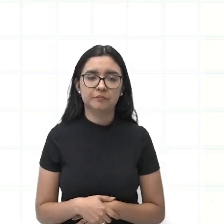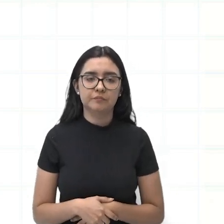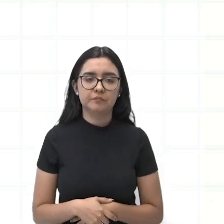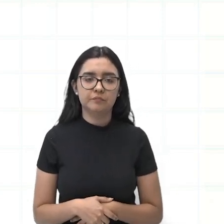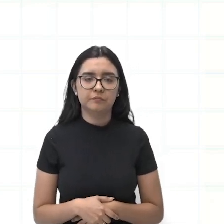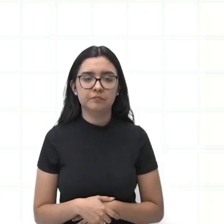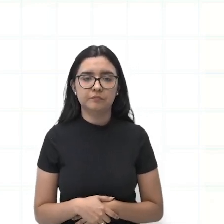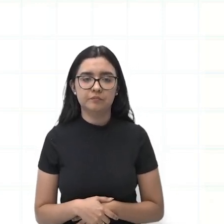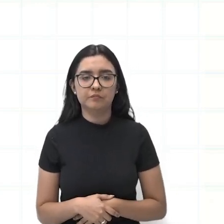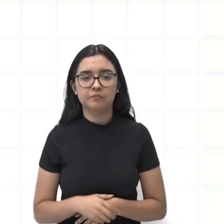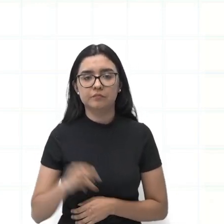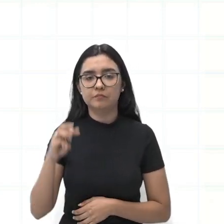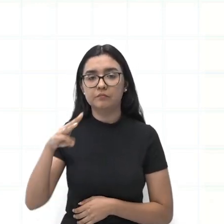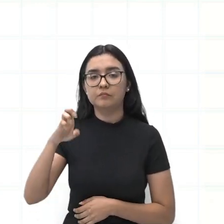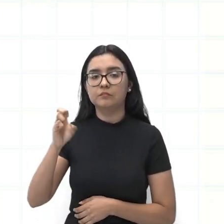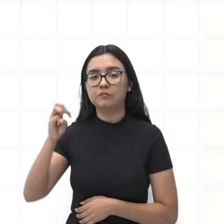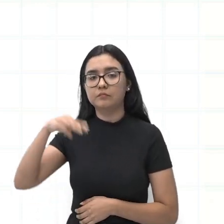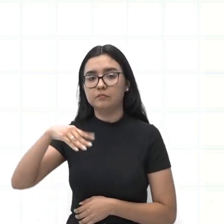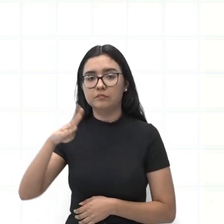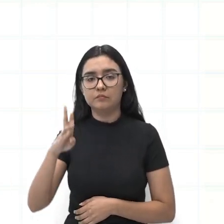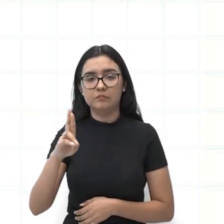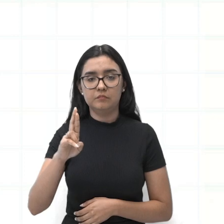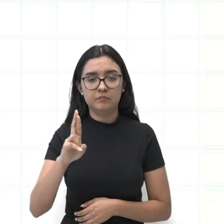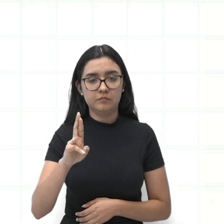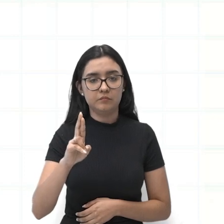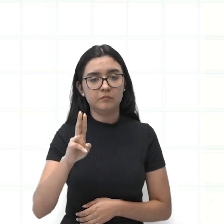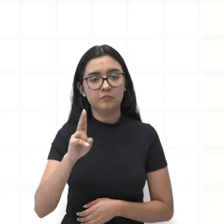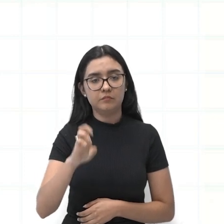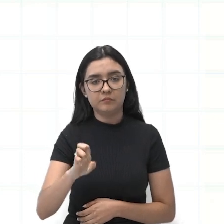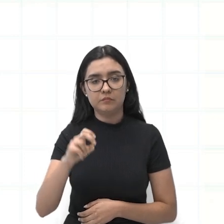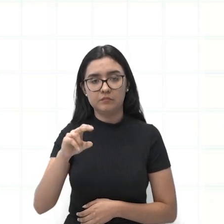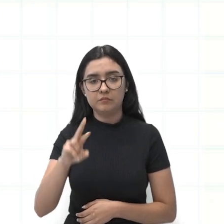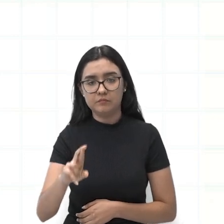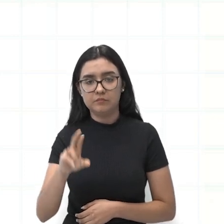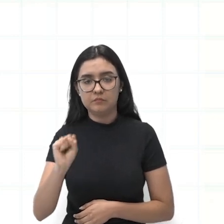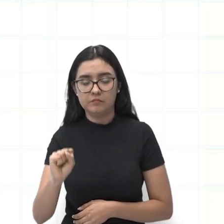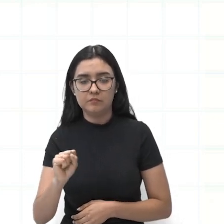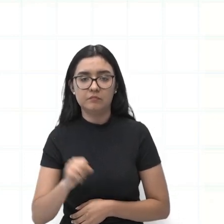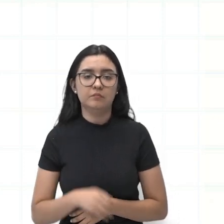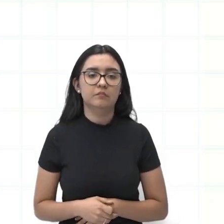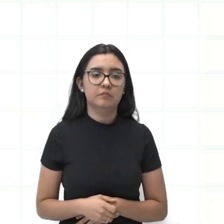Quantos ou quantas, né? Quantos membros? Ó, uma palavra cognata.